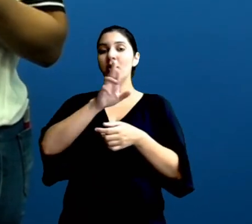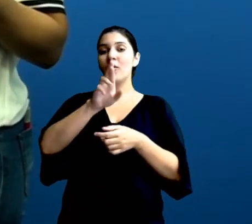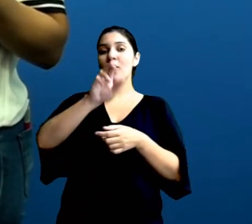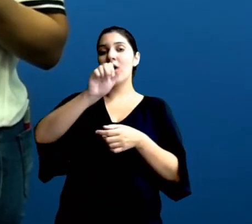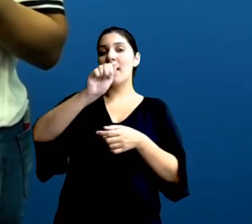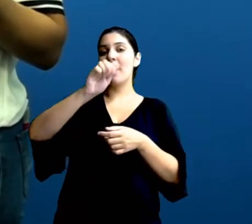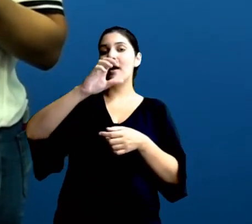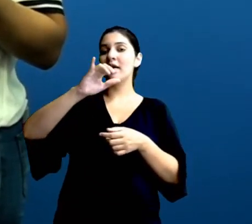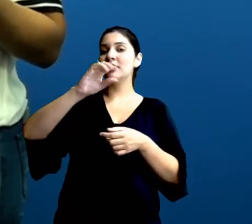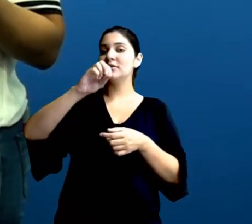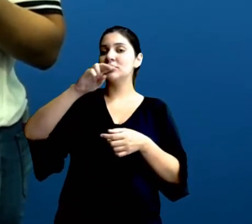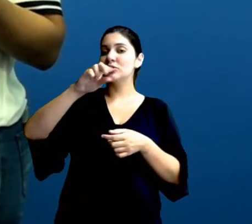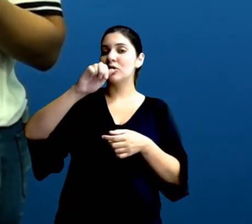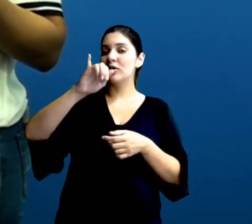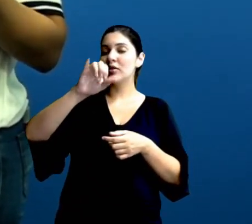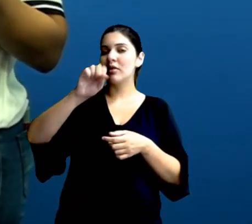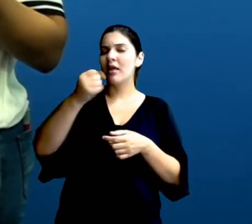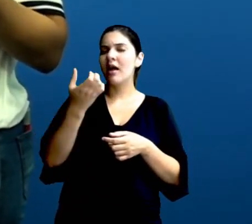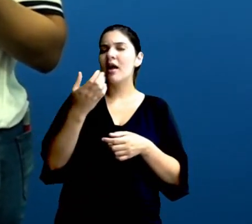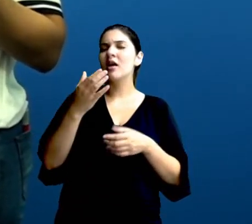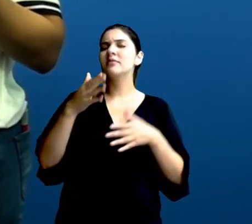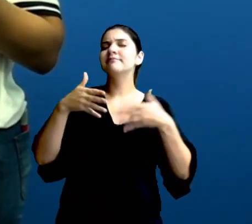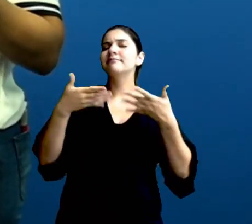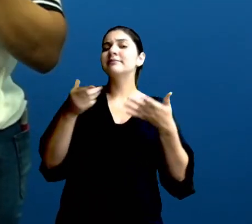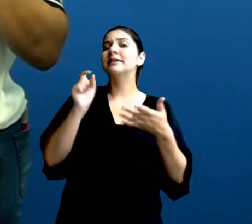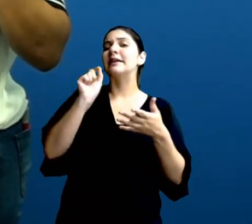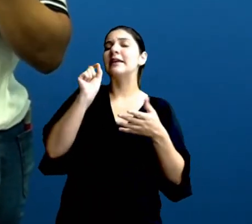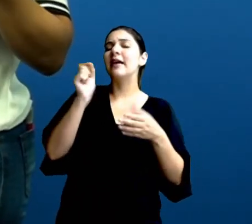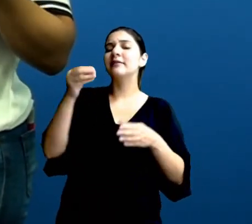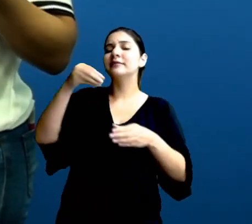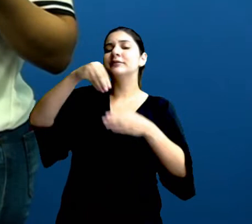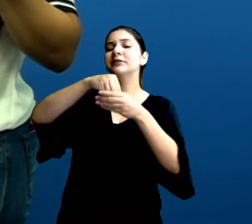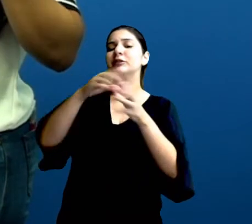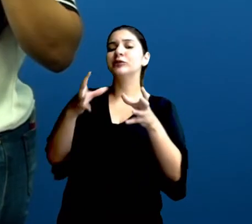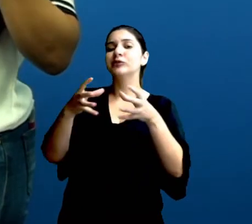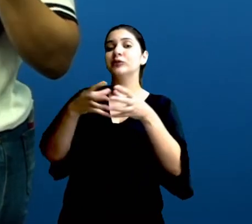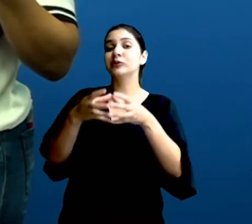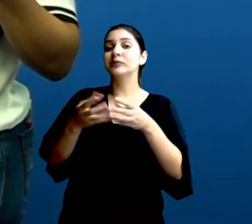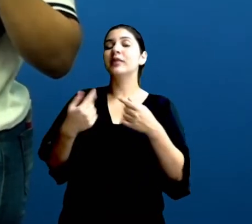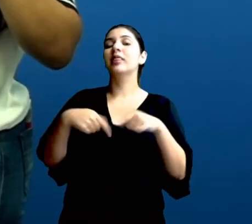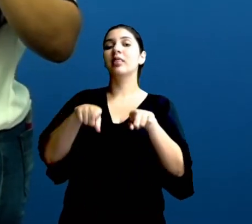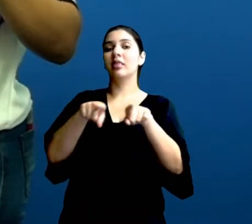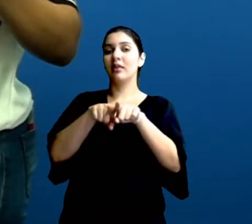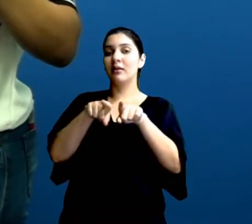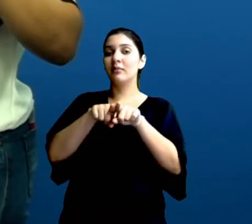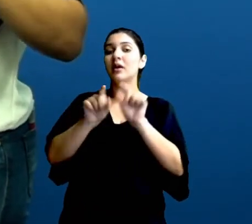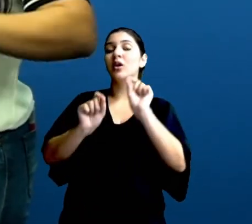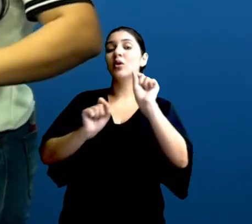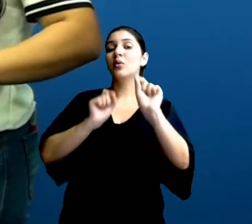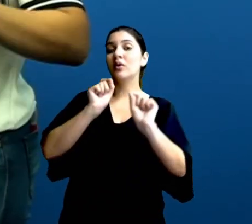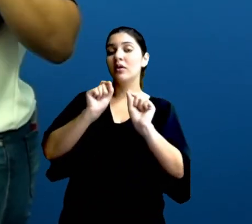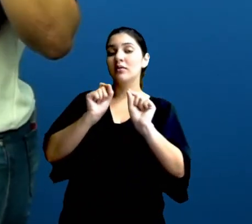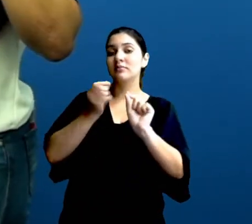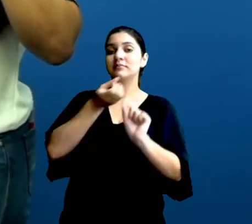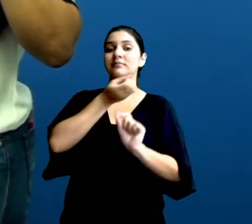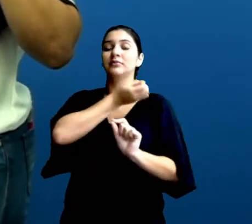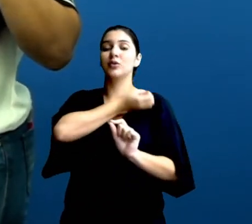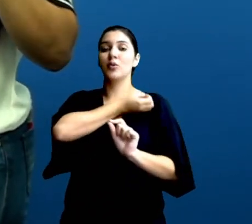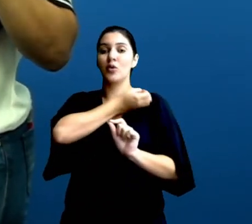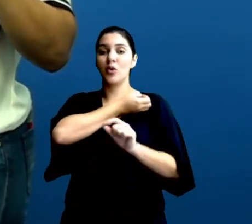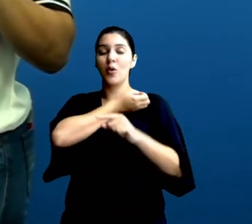Quem pertence a esse conjunto dos números racionais? São também os números